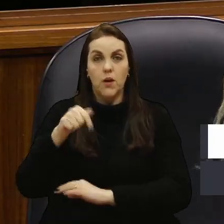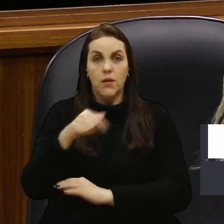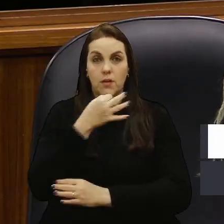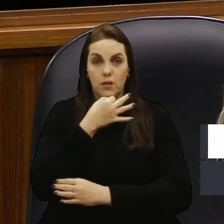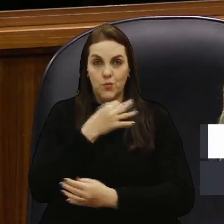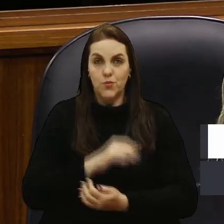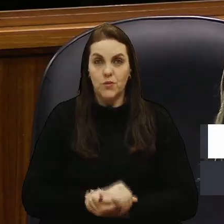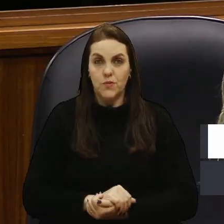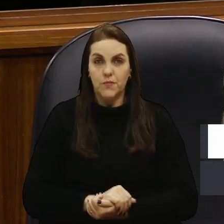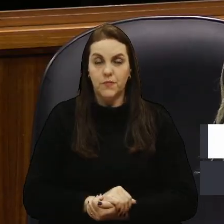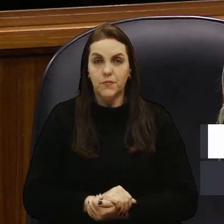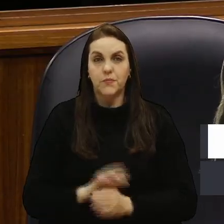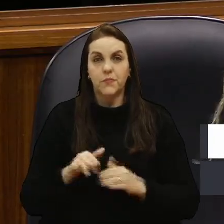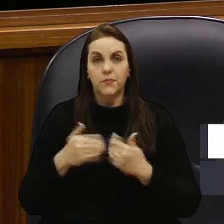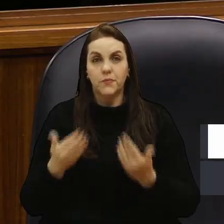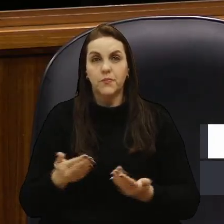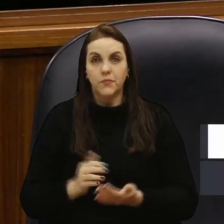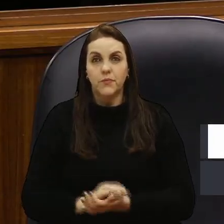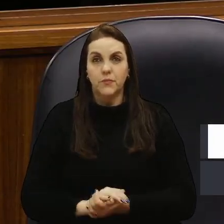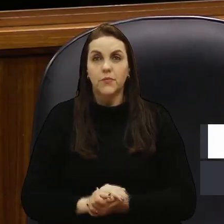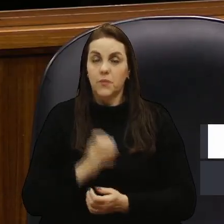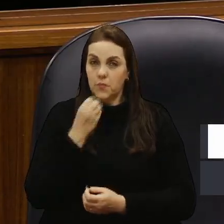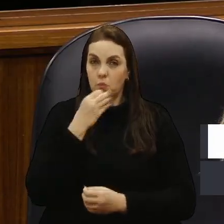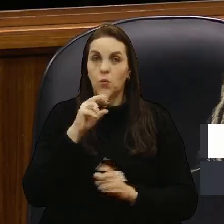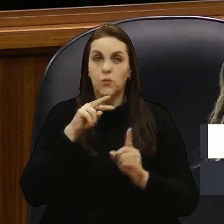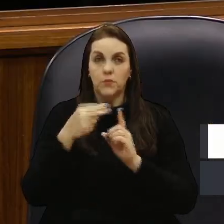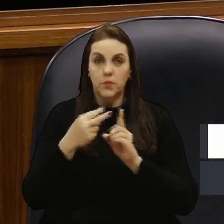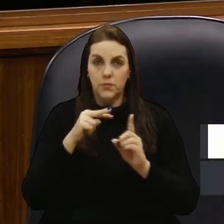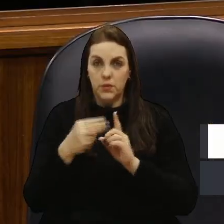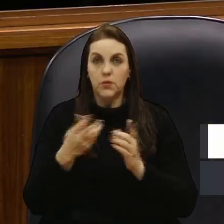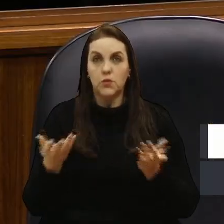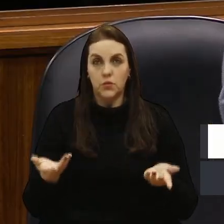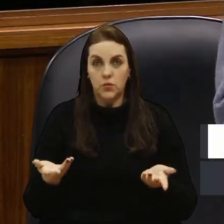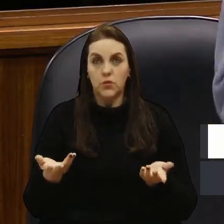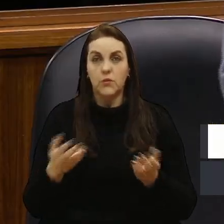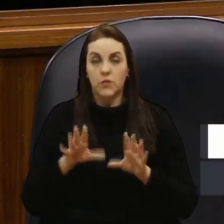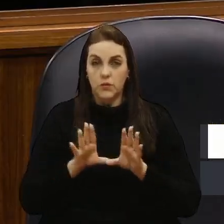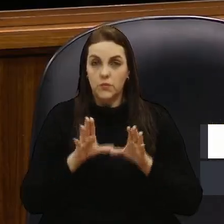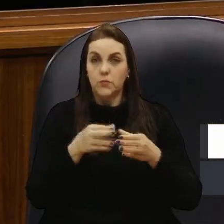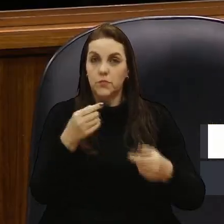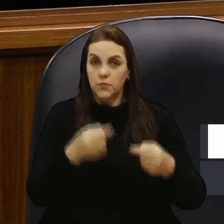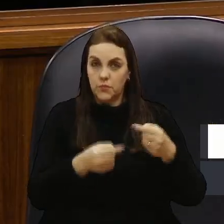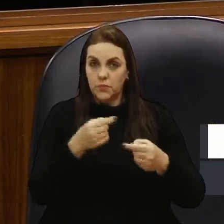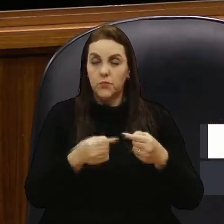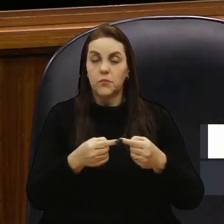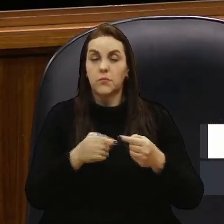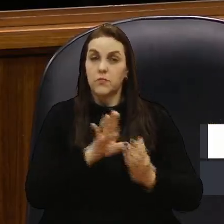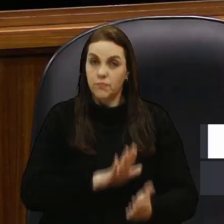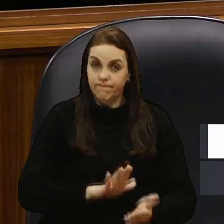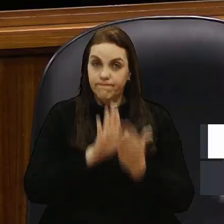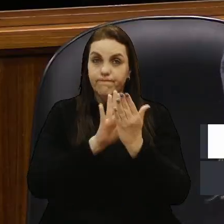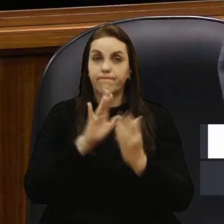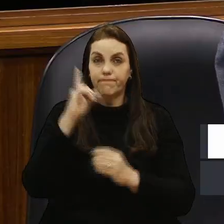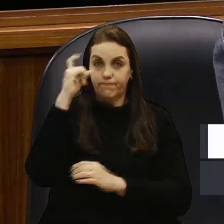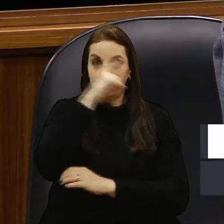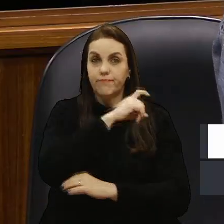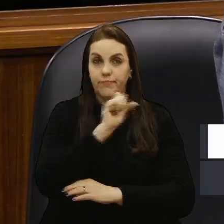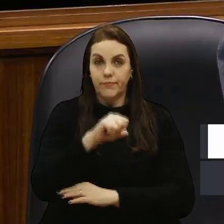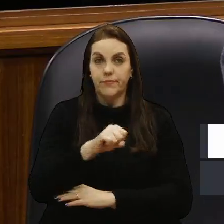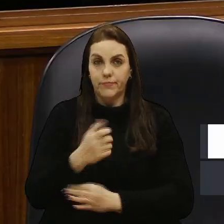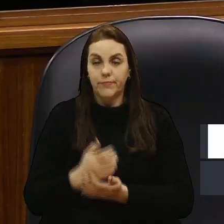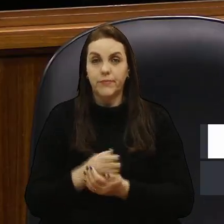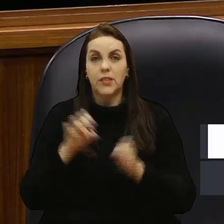Sul. Então, a gente tem boas perspectivas pela frente, enfrenta muitas dificuldades, como a questão